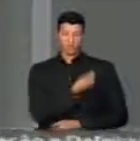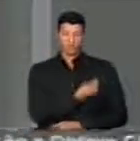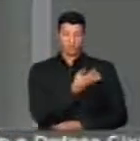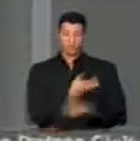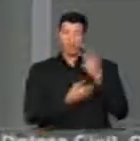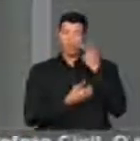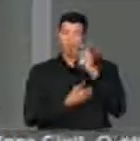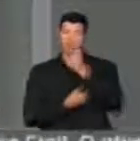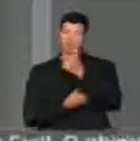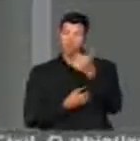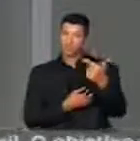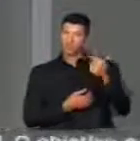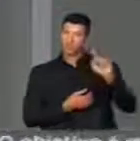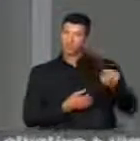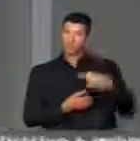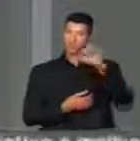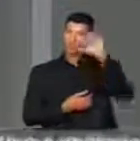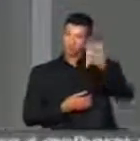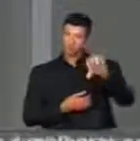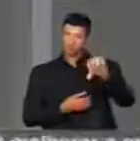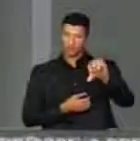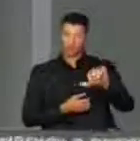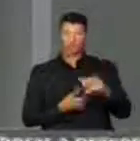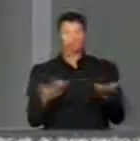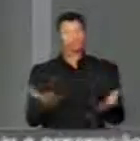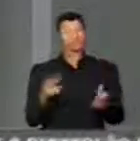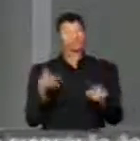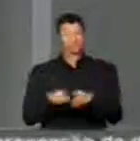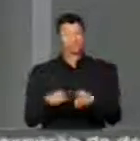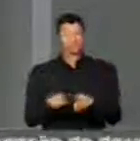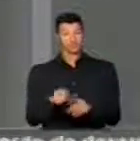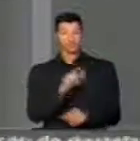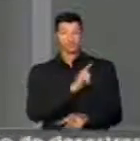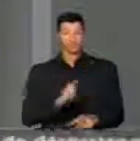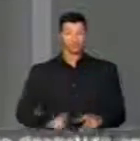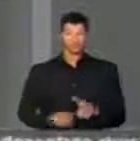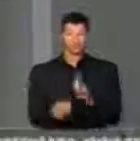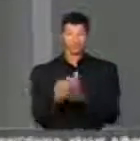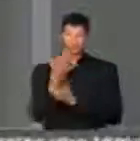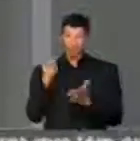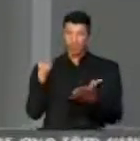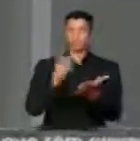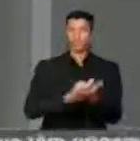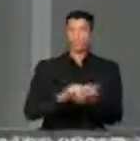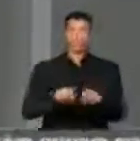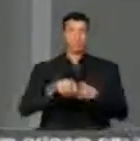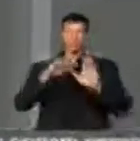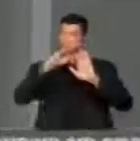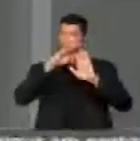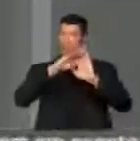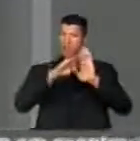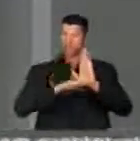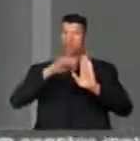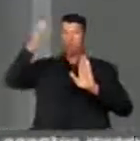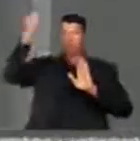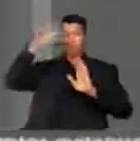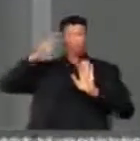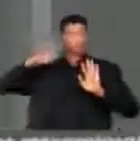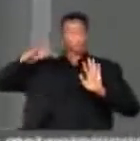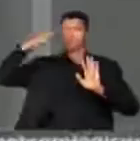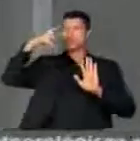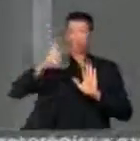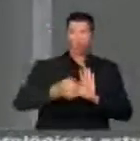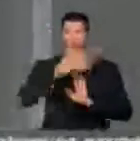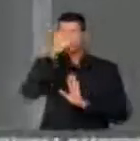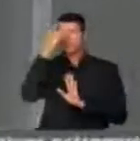para 12,9. Além disso, o governo criou e implantou os programas Luz para Todos, que